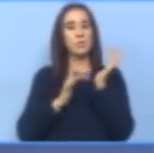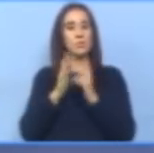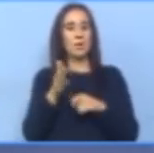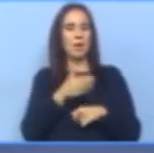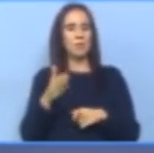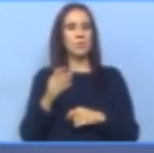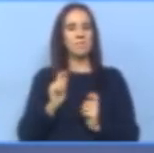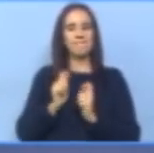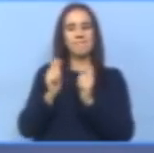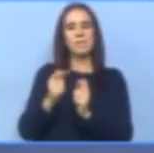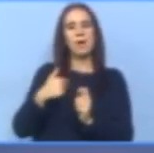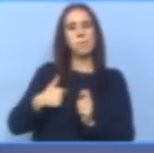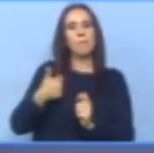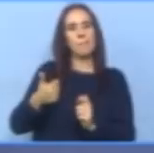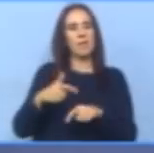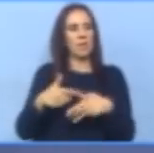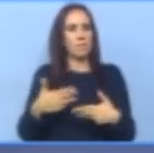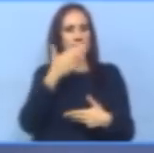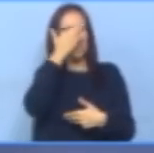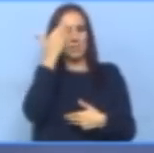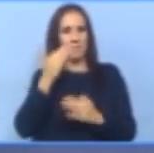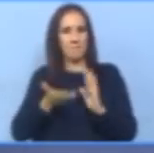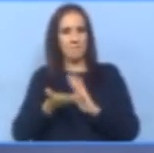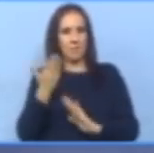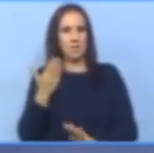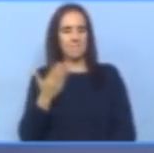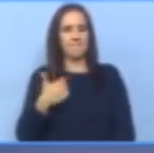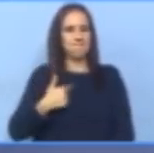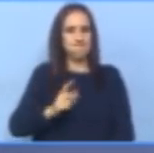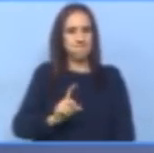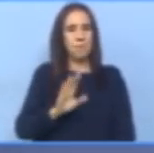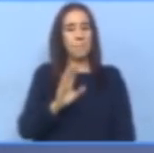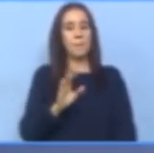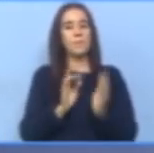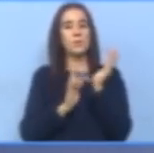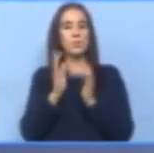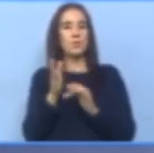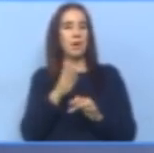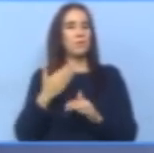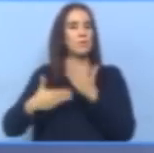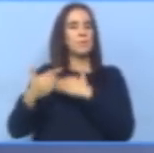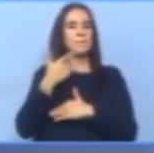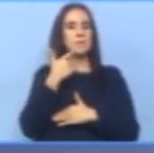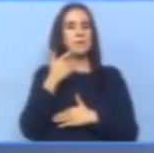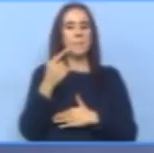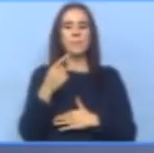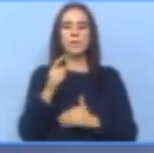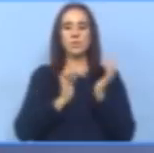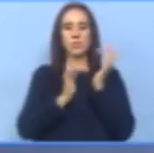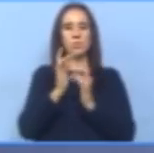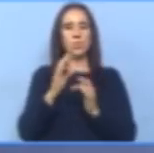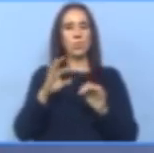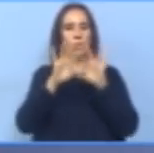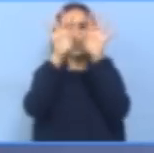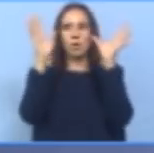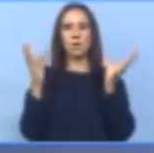nós hoje temos mais dificuldade em compreendê-la, mas era uma categoria bem compreendida no tempo de Jesus, e ao dizer-se que Jesus é o Rei do Universo, o que está-se a dizer